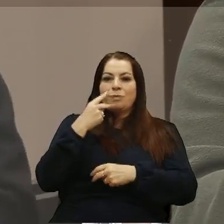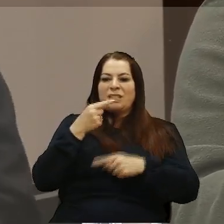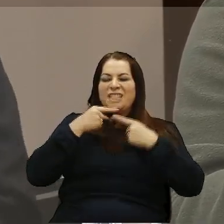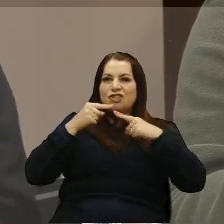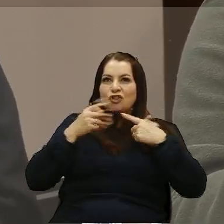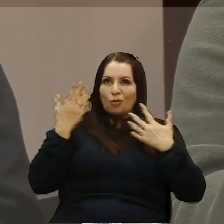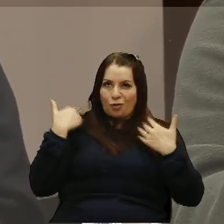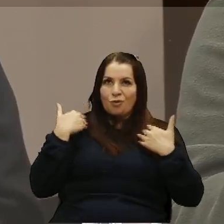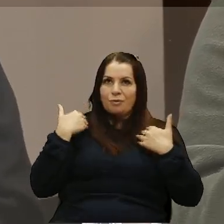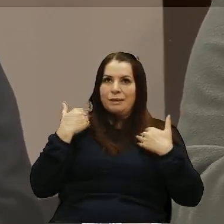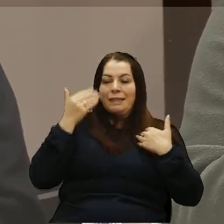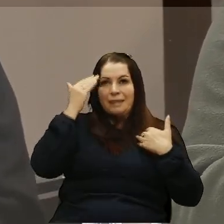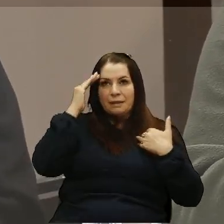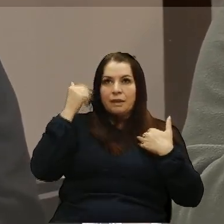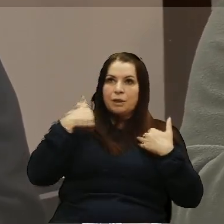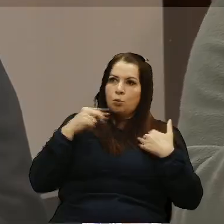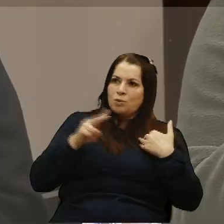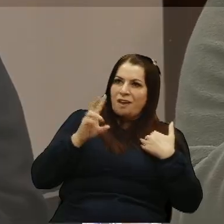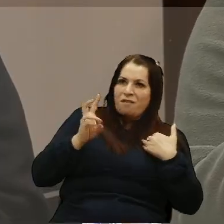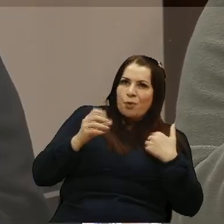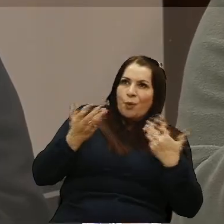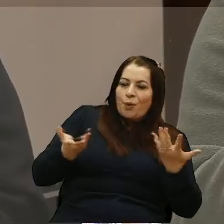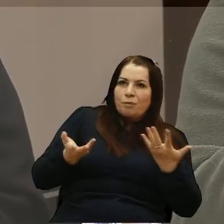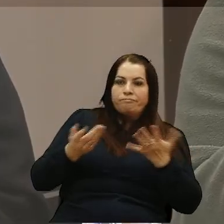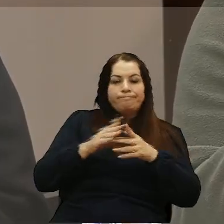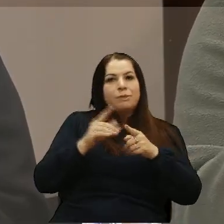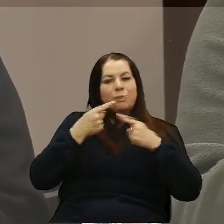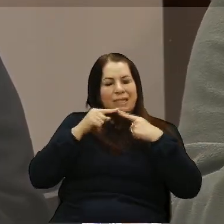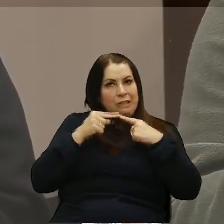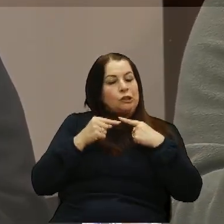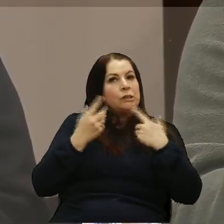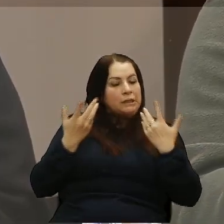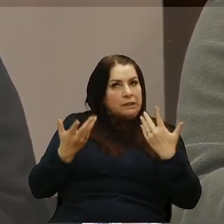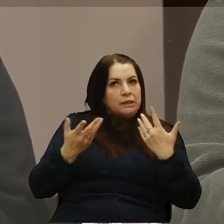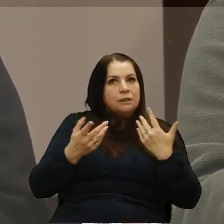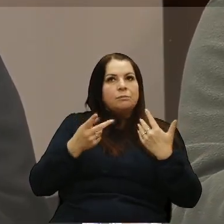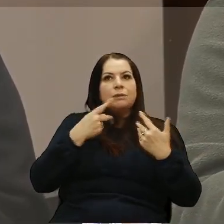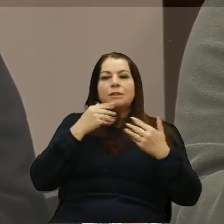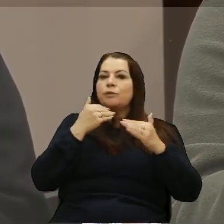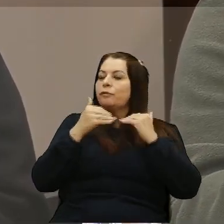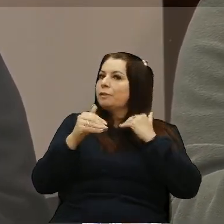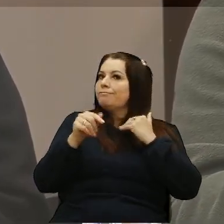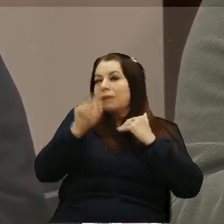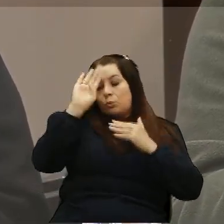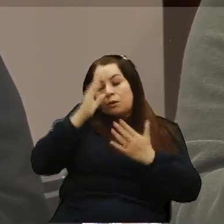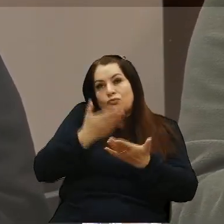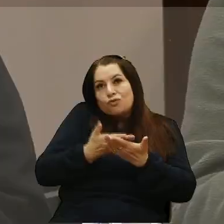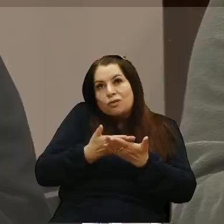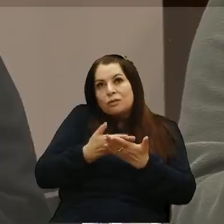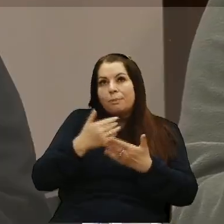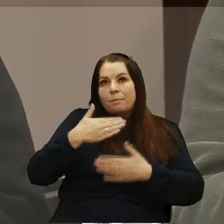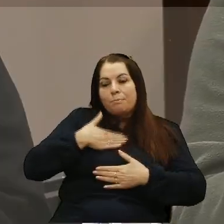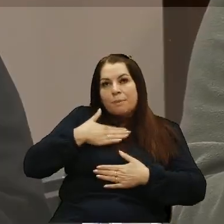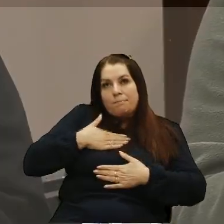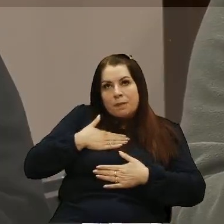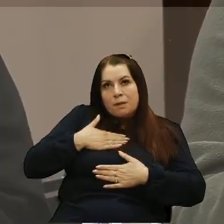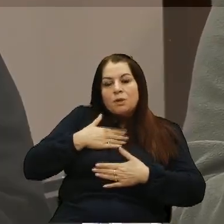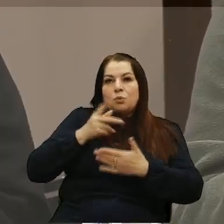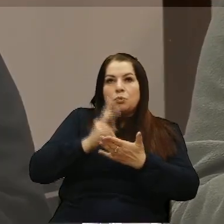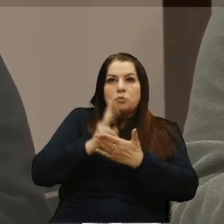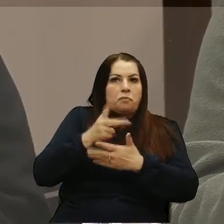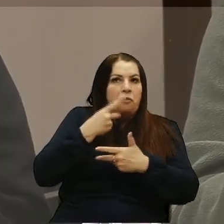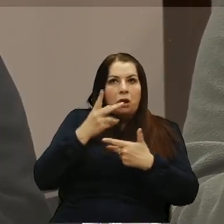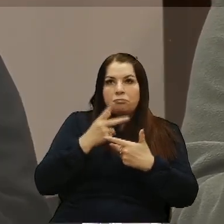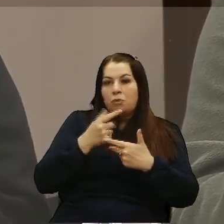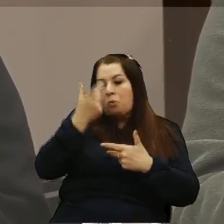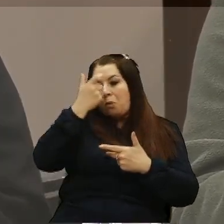Na época deu até entender que eu usava drogas, né? Então teve uma crítica bem forte, mas aí eu vou divergir de vocês. Eu acredito que, para mim, ele que continue falando. O dia